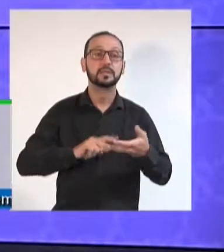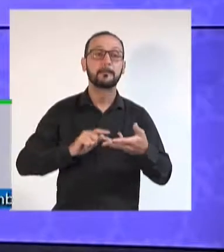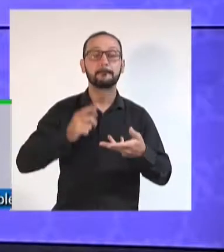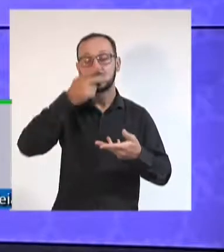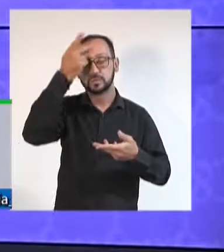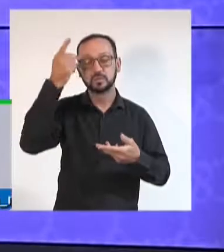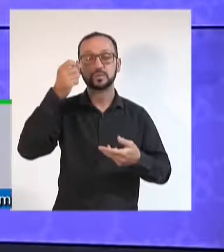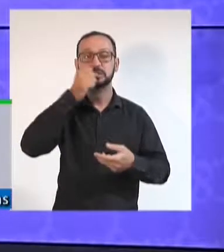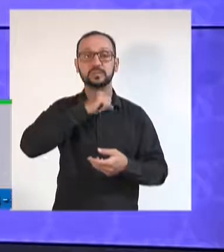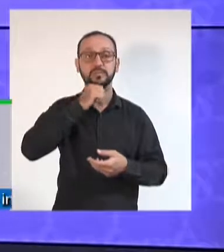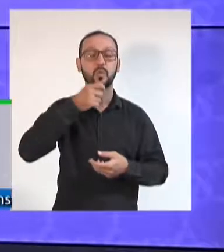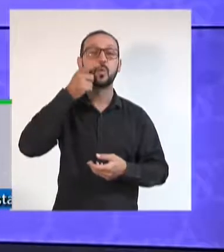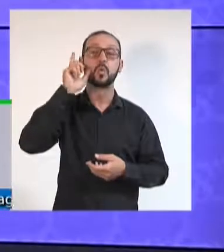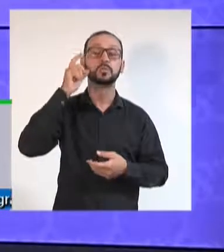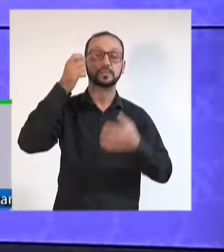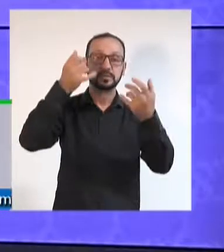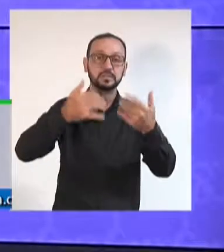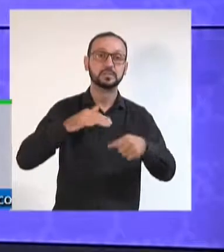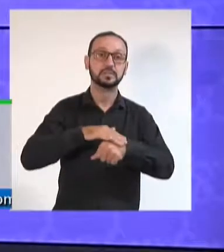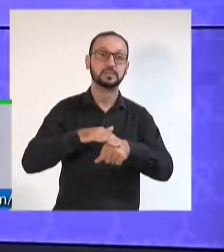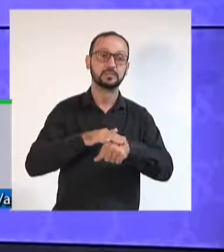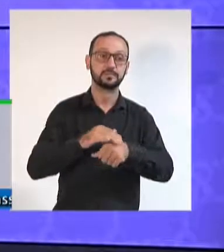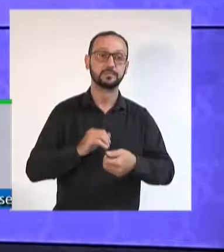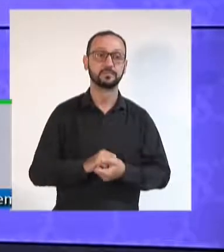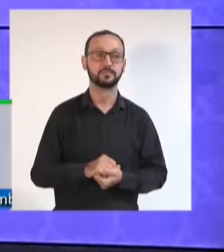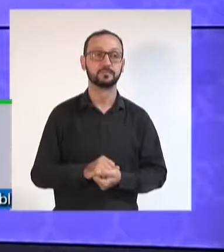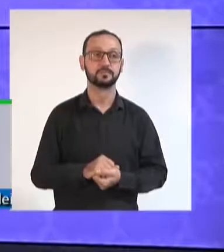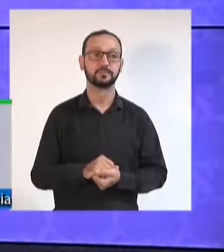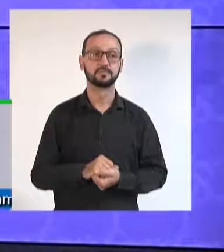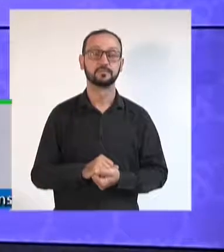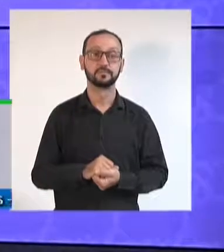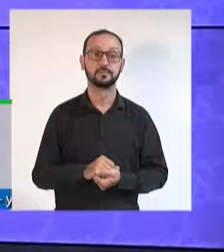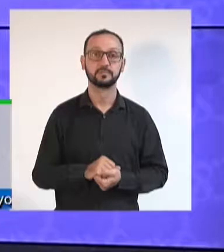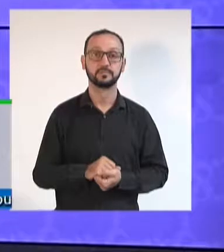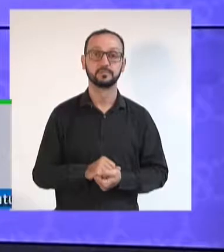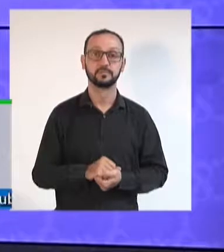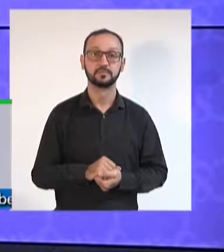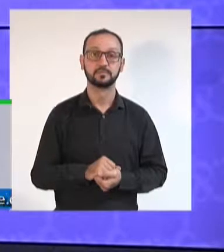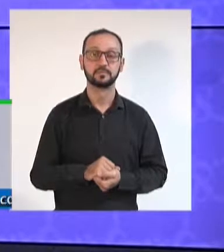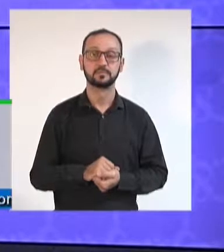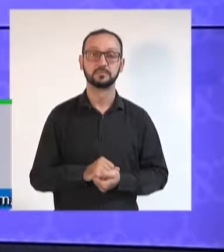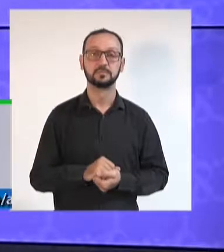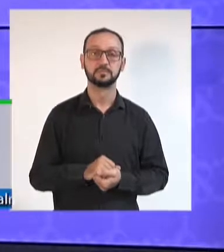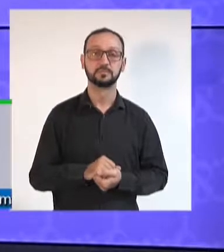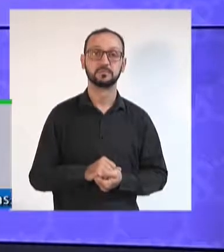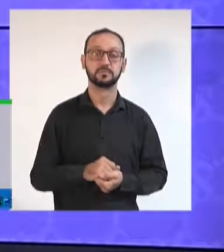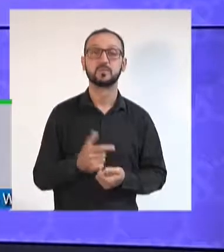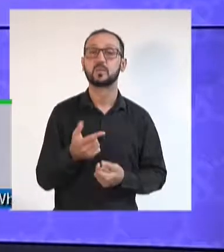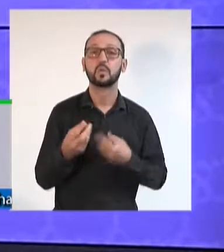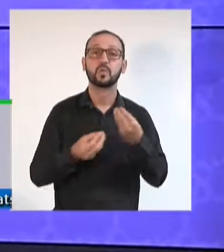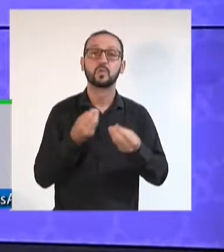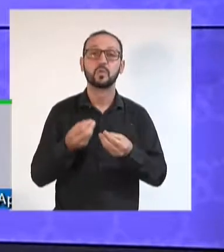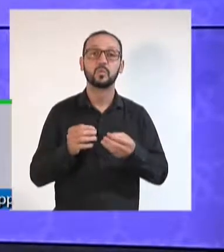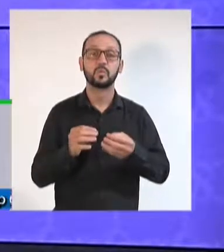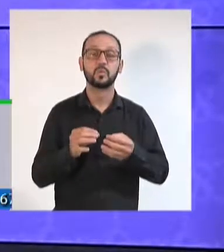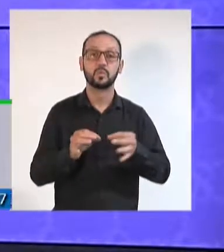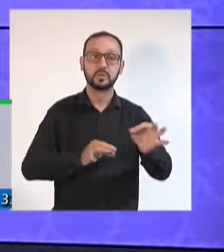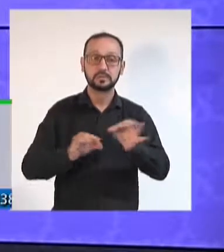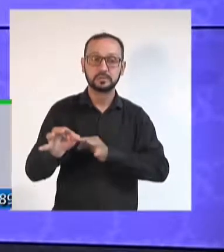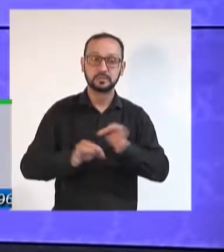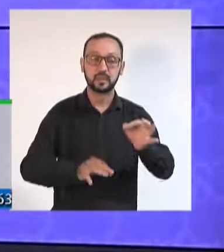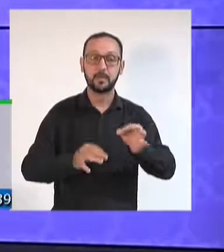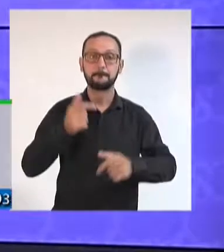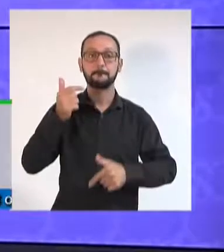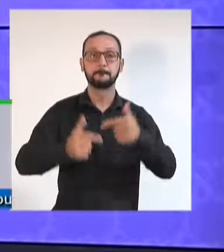pessoa idosa. Inclusive, ontem nós falávamos sobre isso, né, doutora Cristiane? Não tem como eu formular política pública se